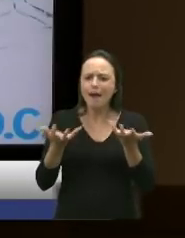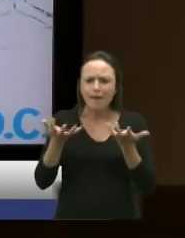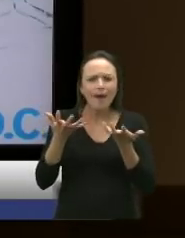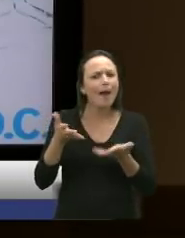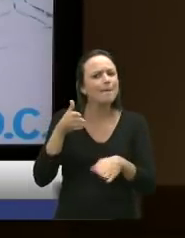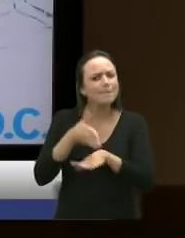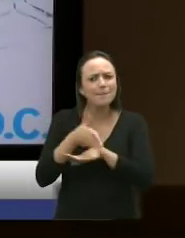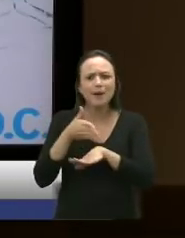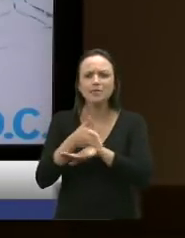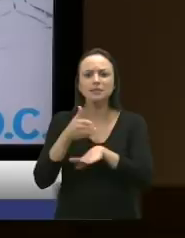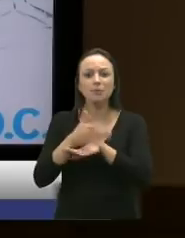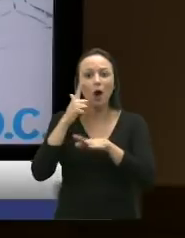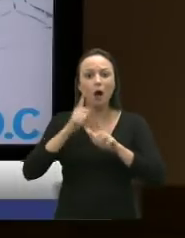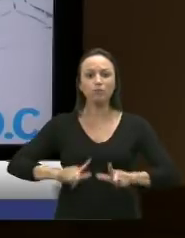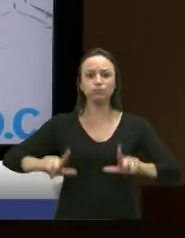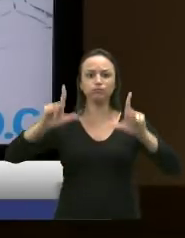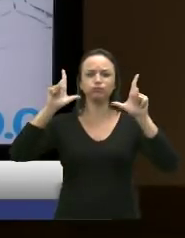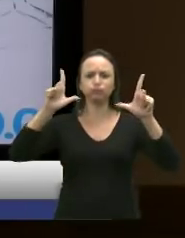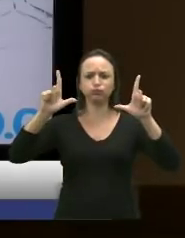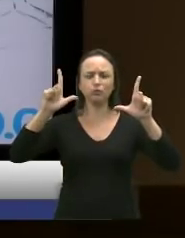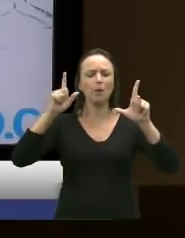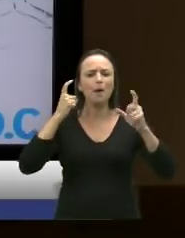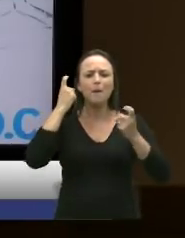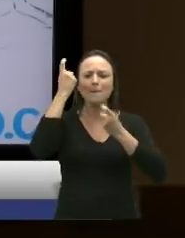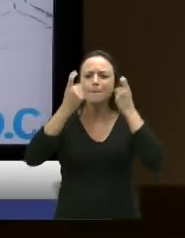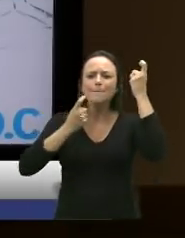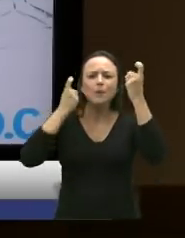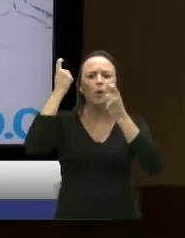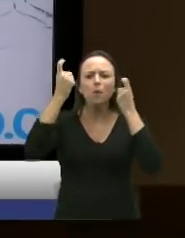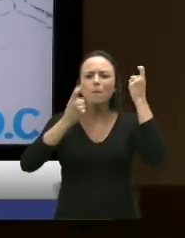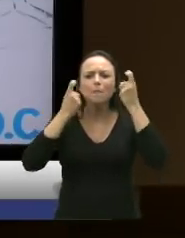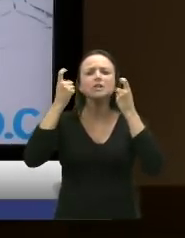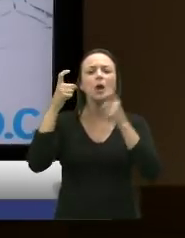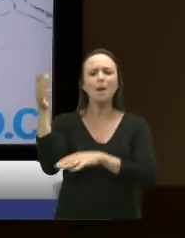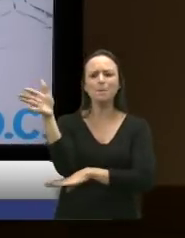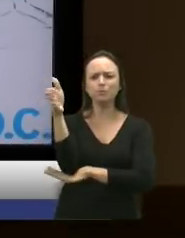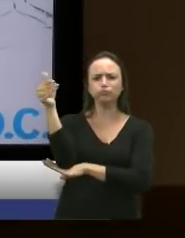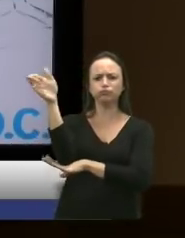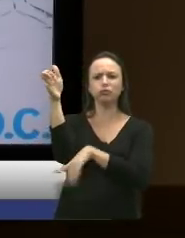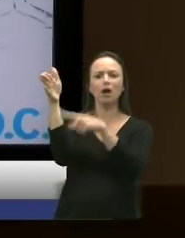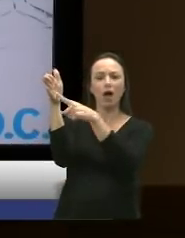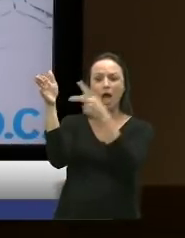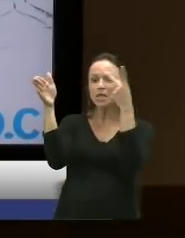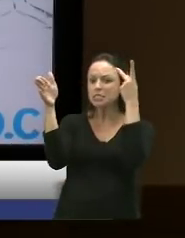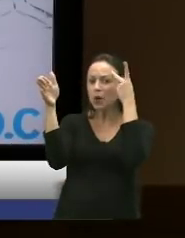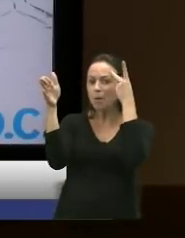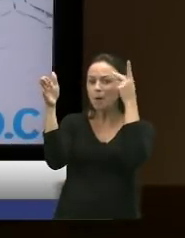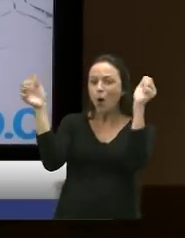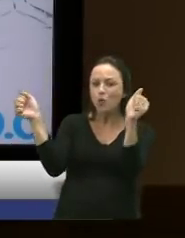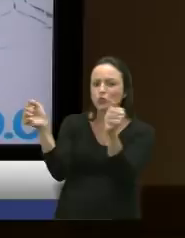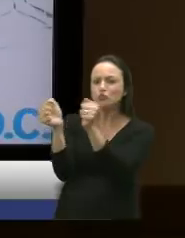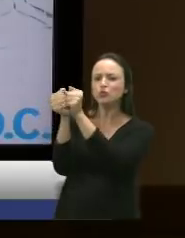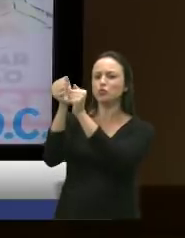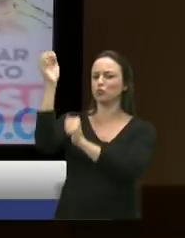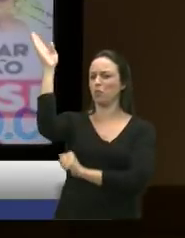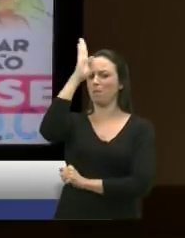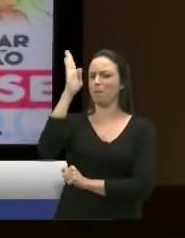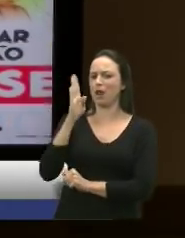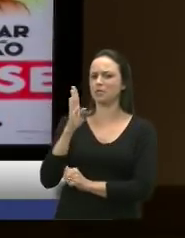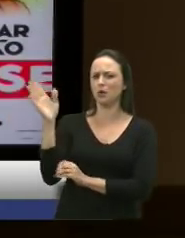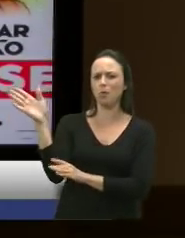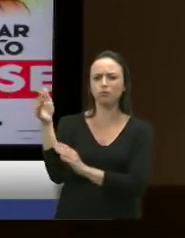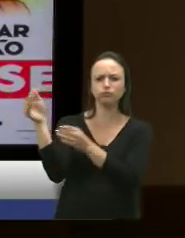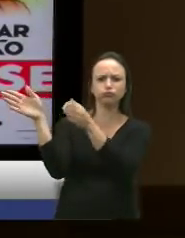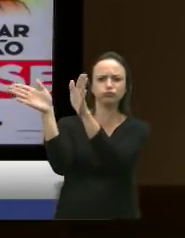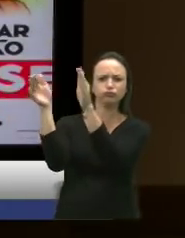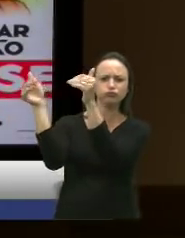Veja o cartaz, a preocupação de colocar a bandeira de São Paulo junto à bandeira do Brasil. E ainda que não houvesse a bandeira